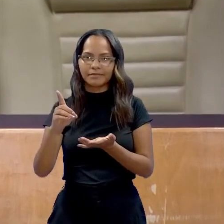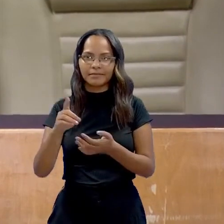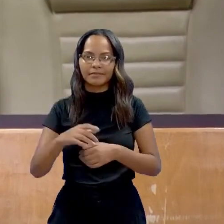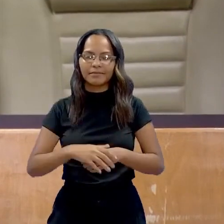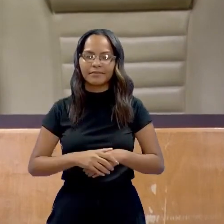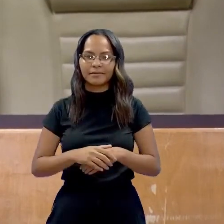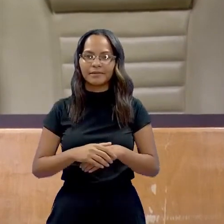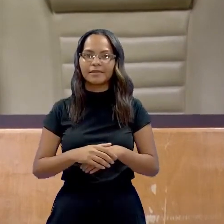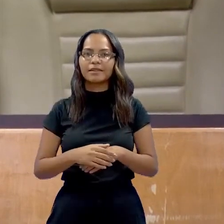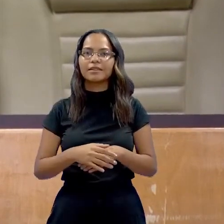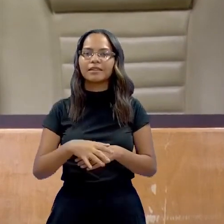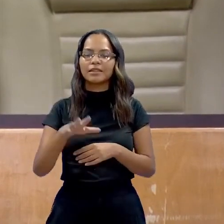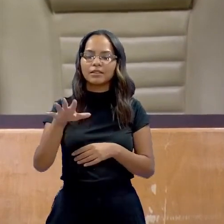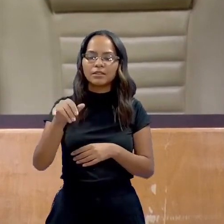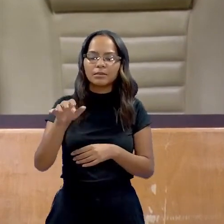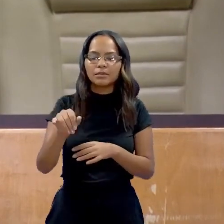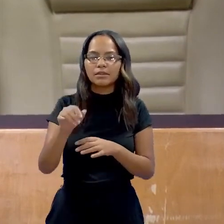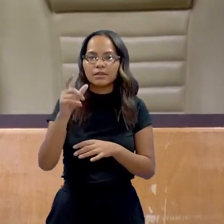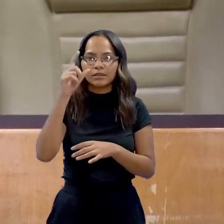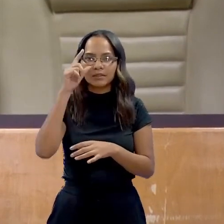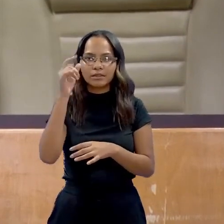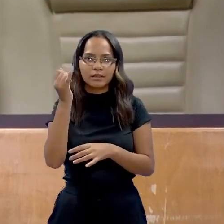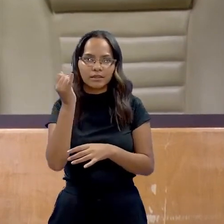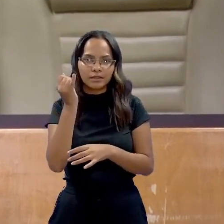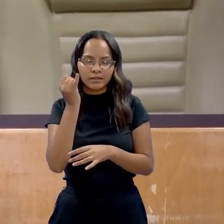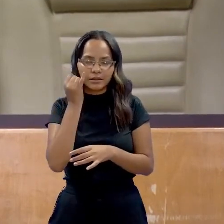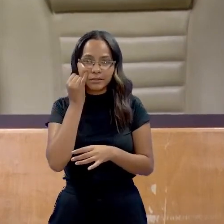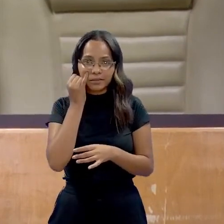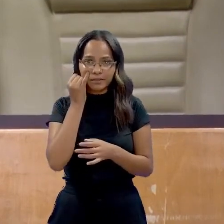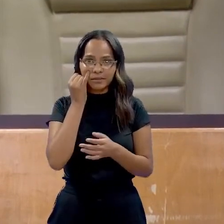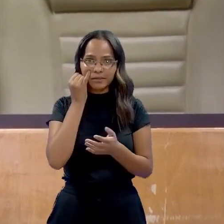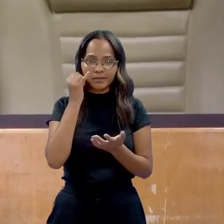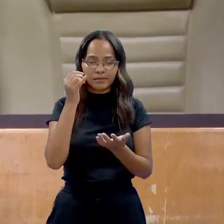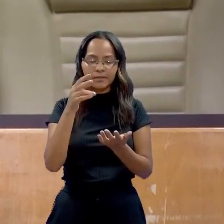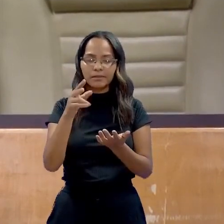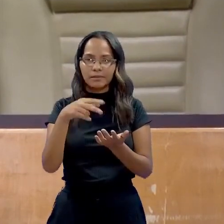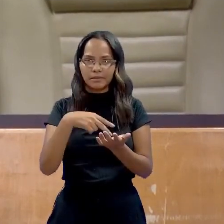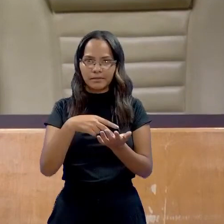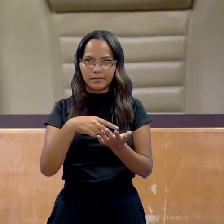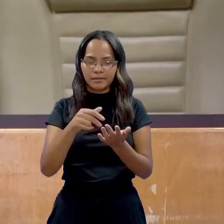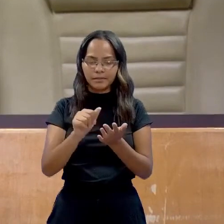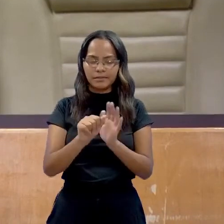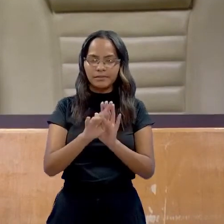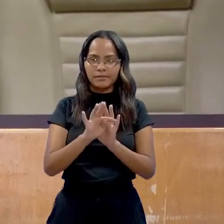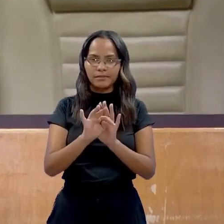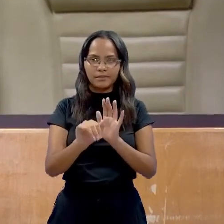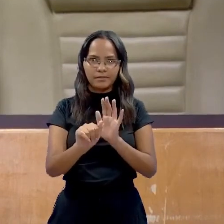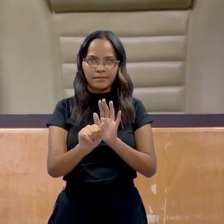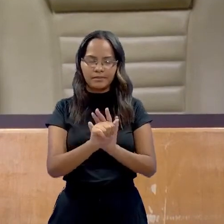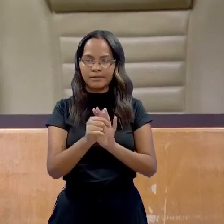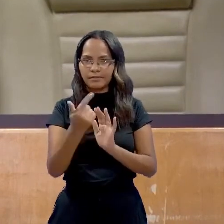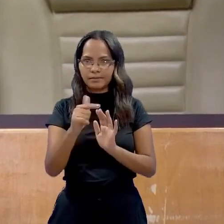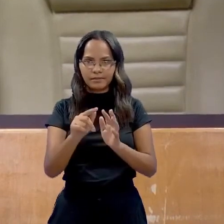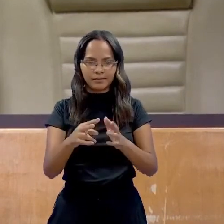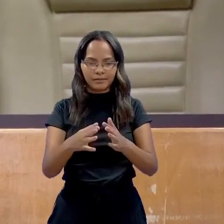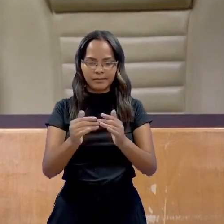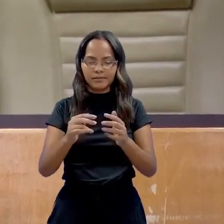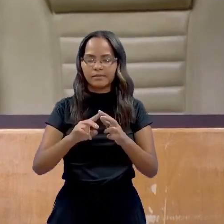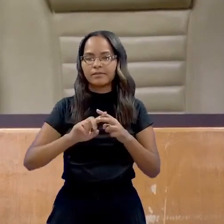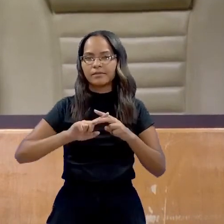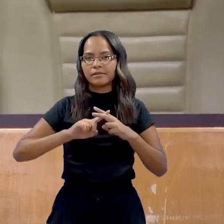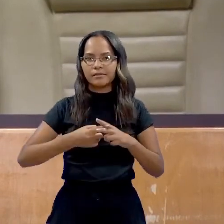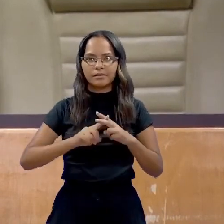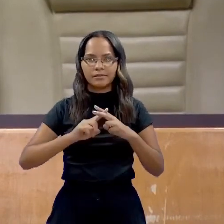em seguida designou o vereador Isaías Ribeiro para ler a ata da sessão anterior, que não havendo pedido de retificação e